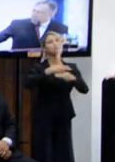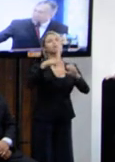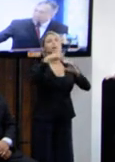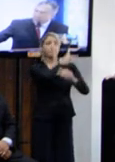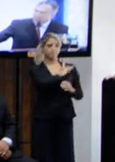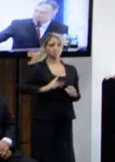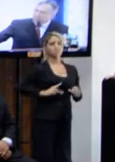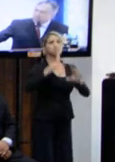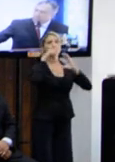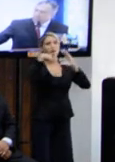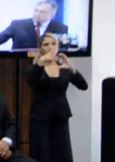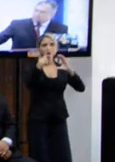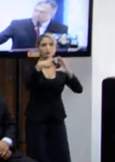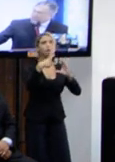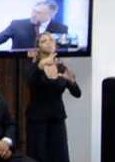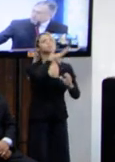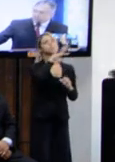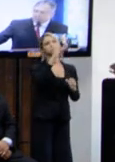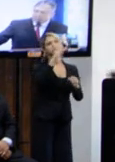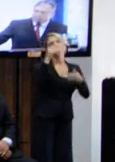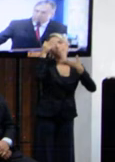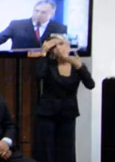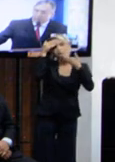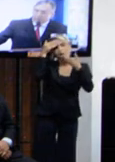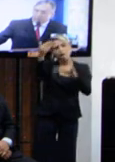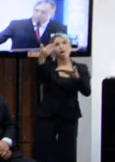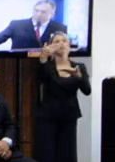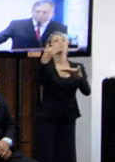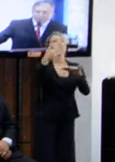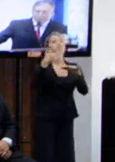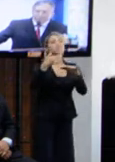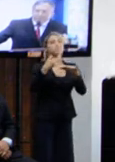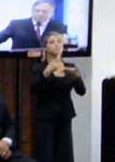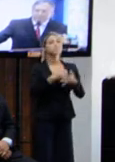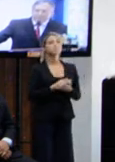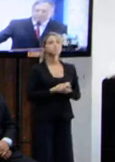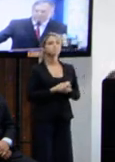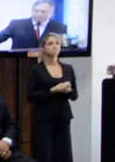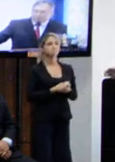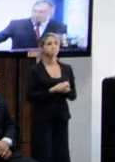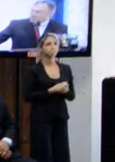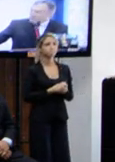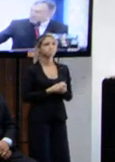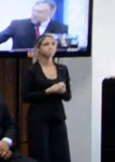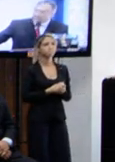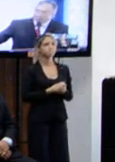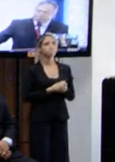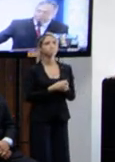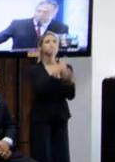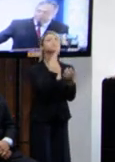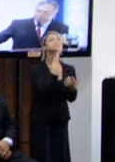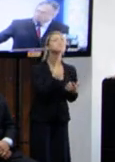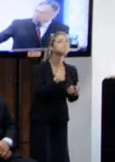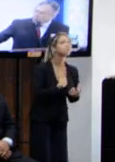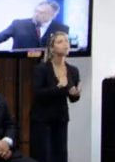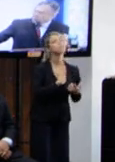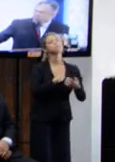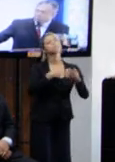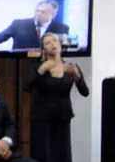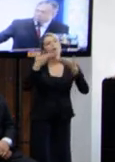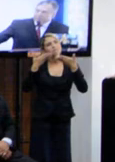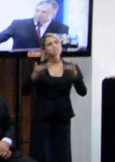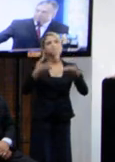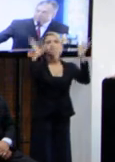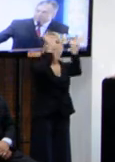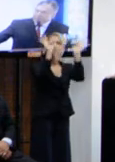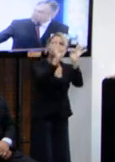Frio. Aquiles, muito obrigado. É o que eu quero para você, é toda a felicidade do mundo, para